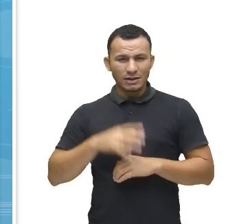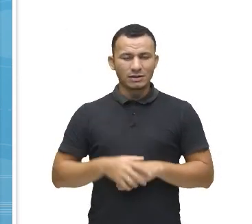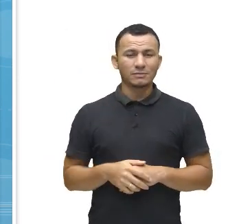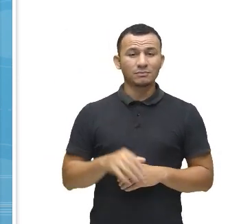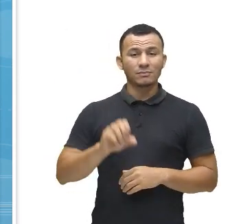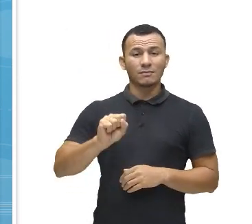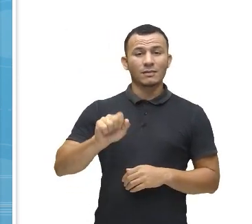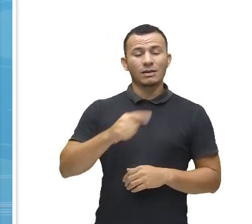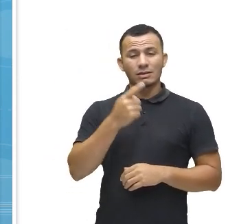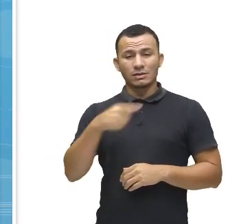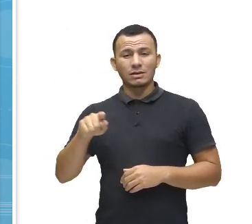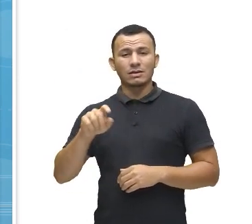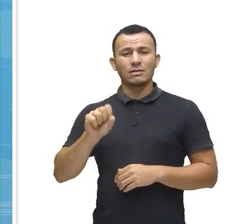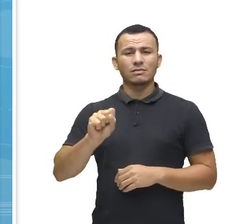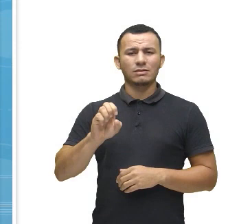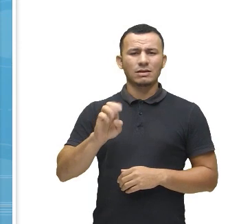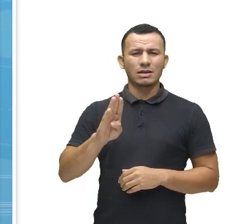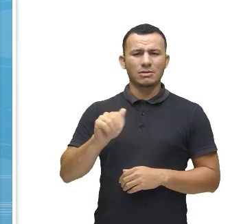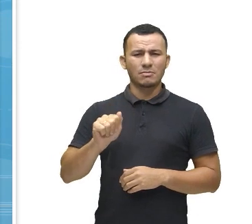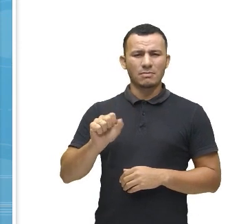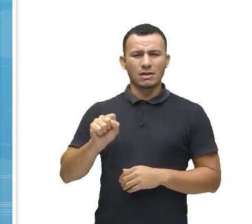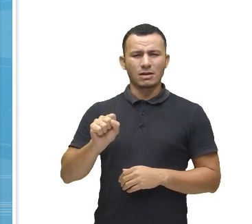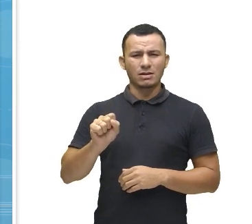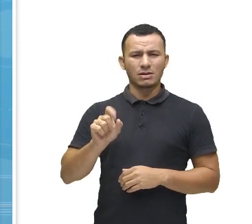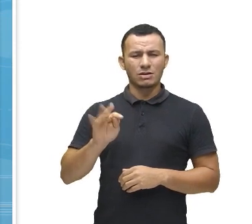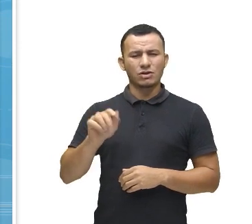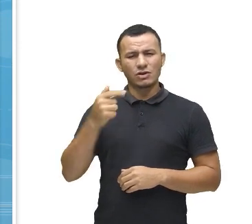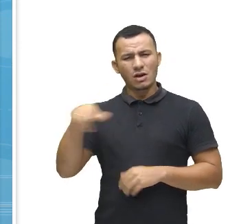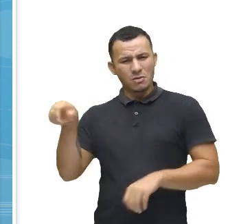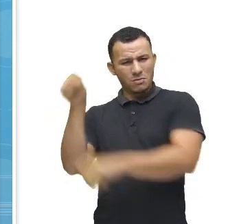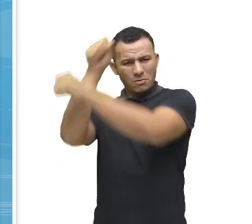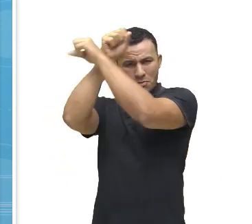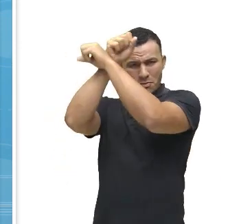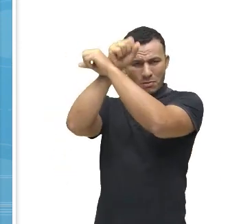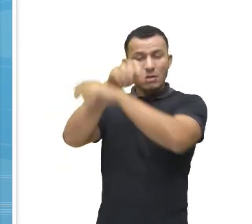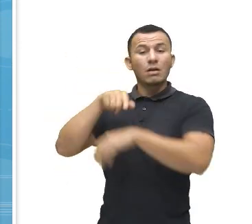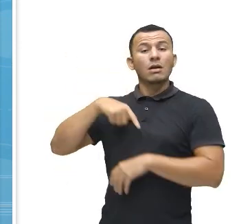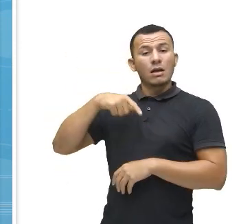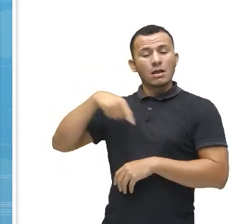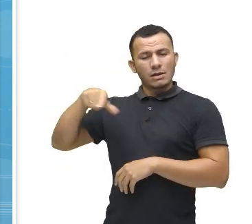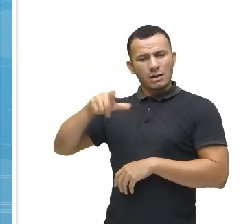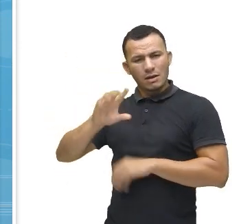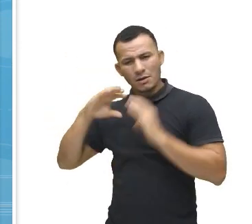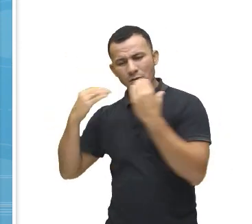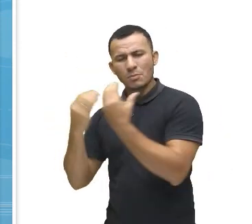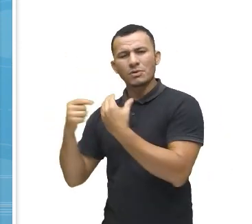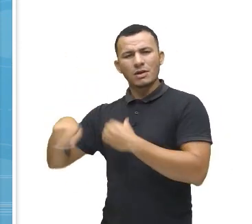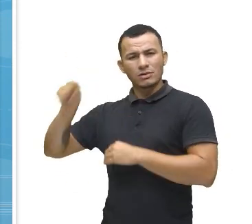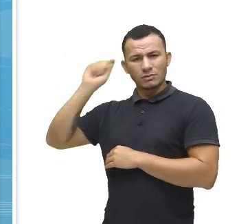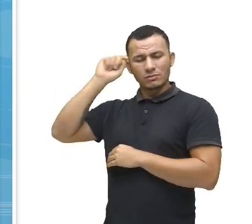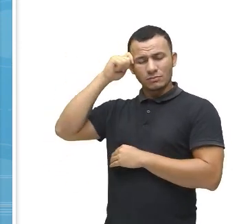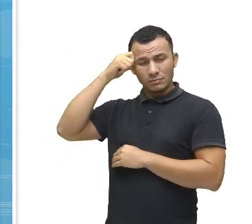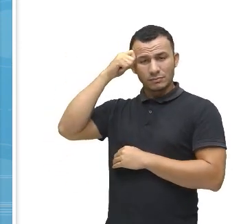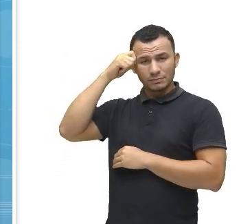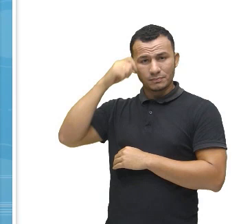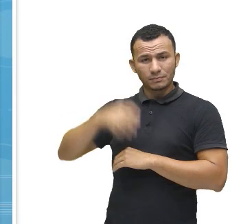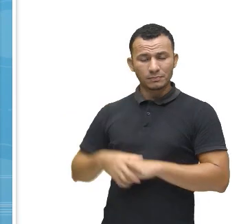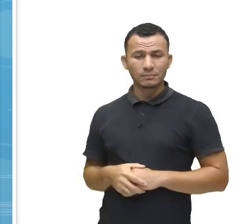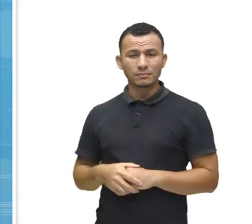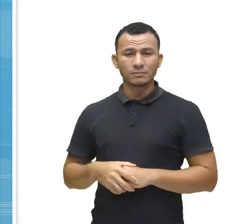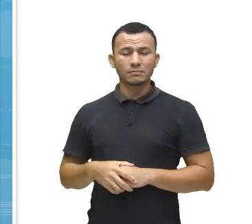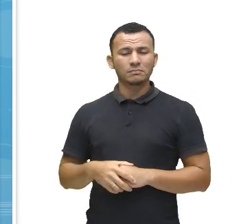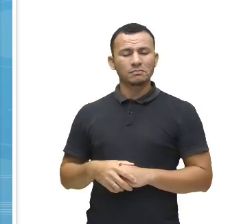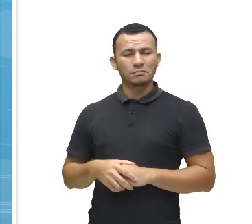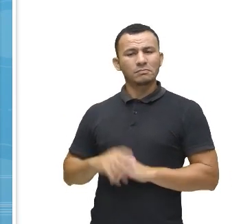São Sebastião, ali na Praça 14. É uma comunidade remanescente de quilombolas, desse link diretamente de